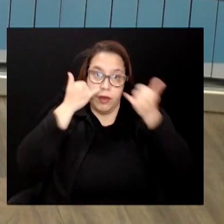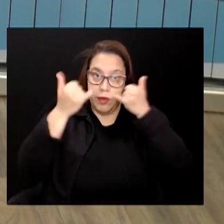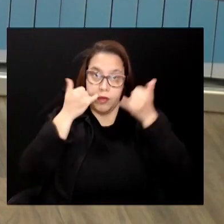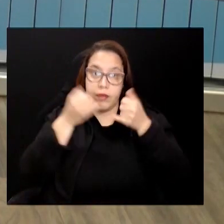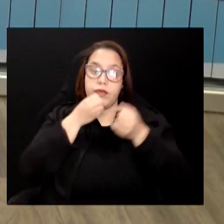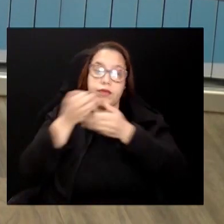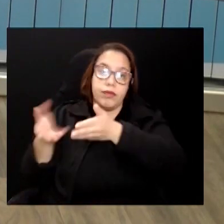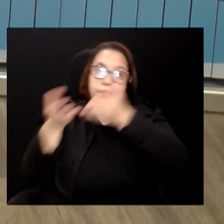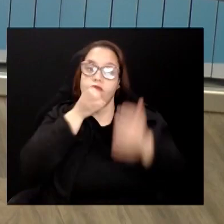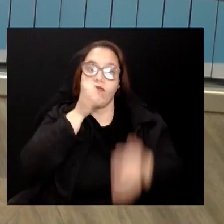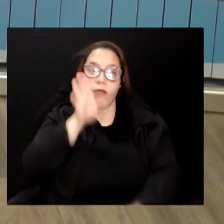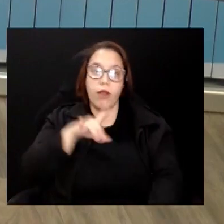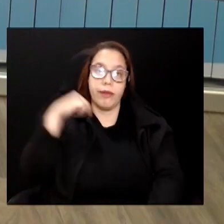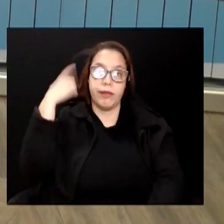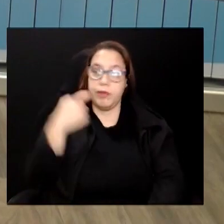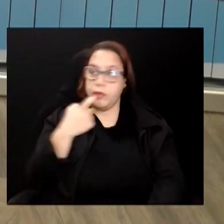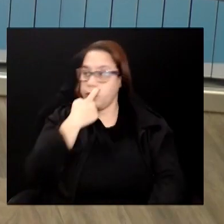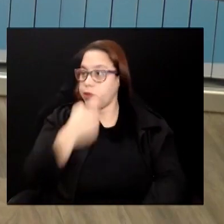bem-vinda. Boa tarde, Mirna.